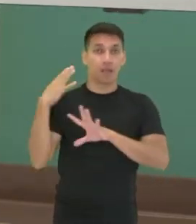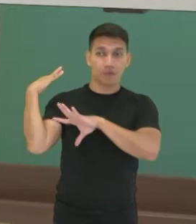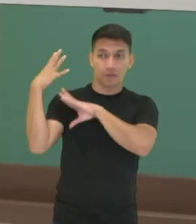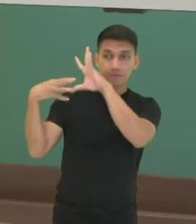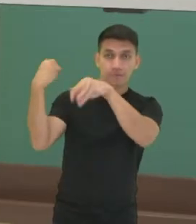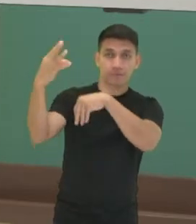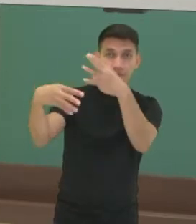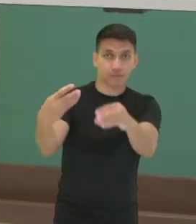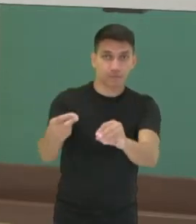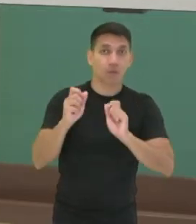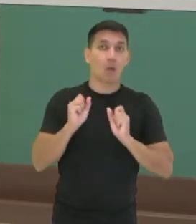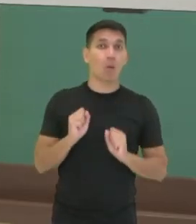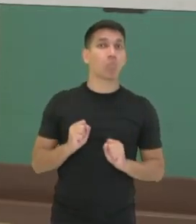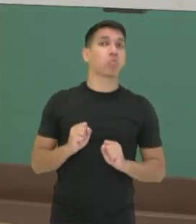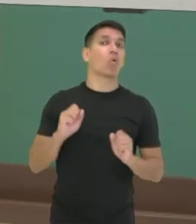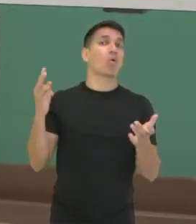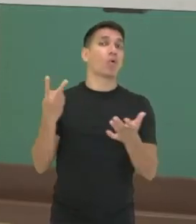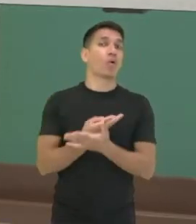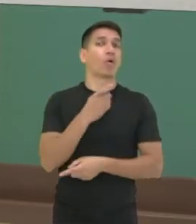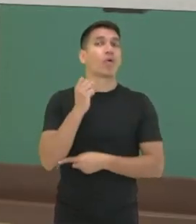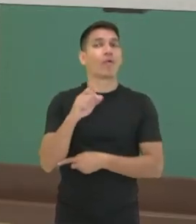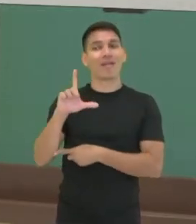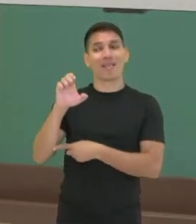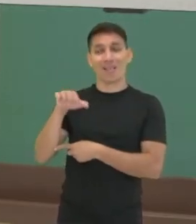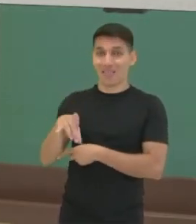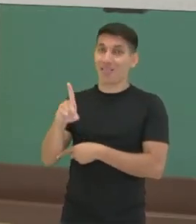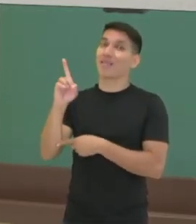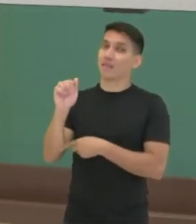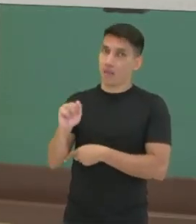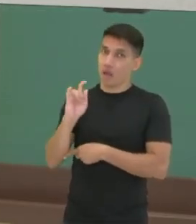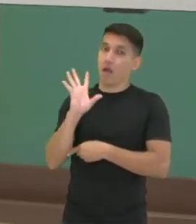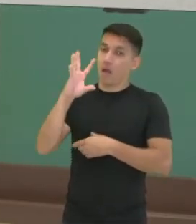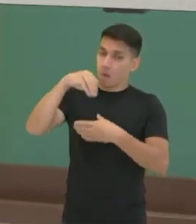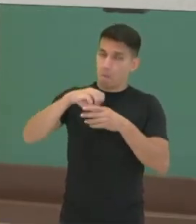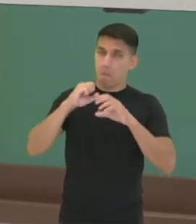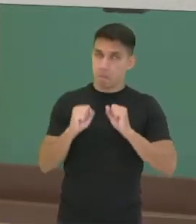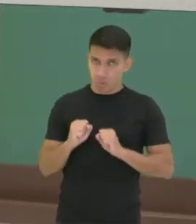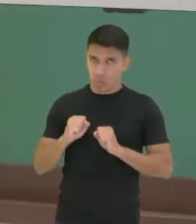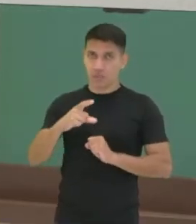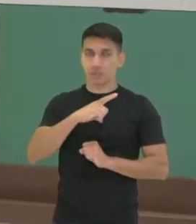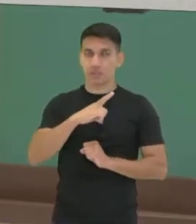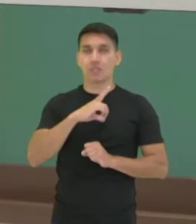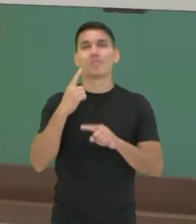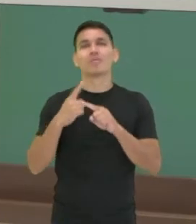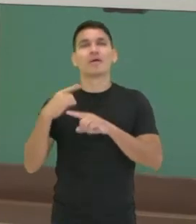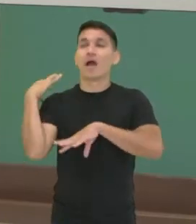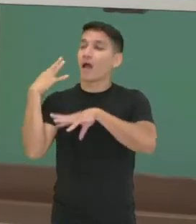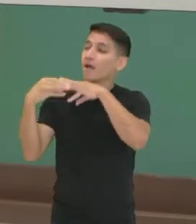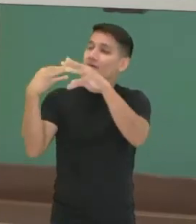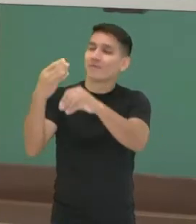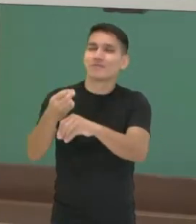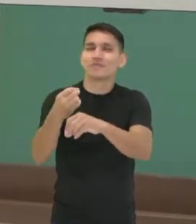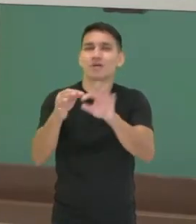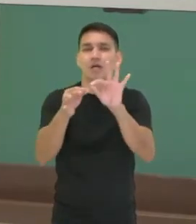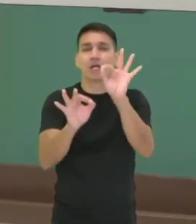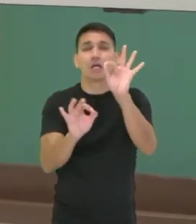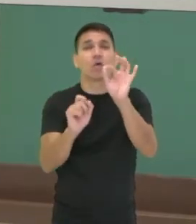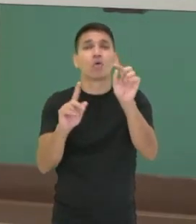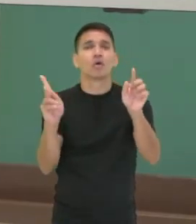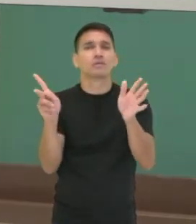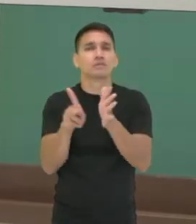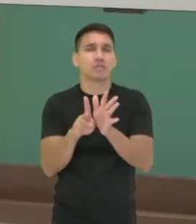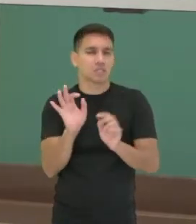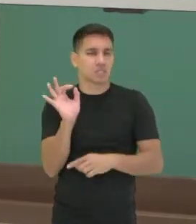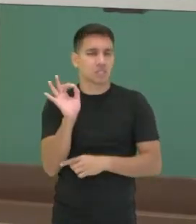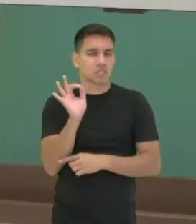fábula pode ser, uma lenda pode ter fábula nela e um conto também, porque a fábula é uma pequena narrativa com o